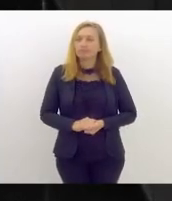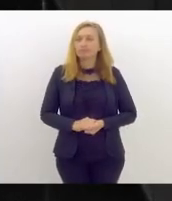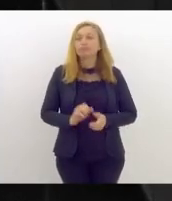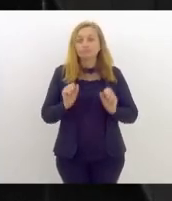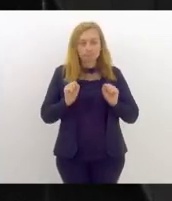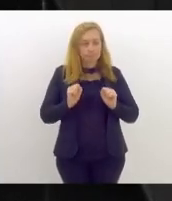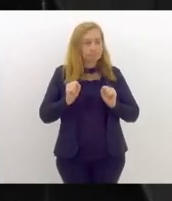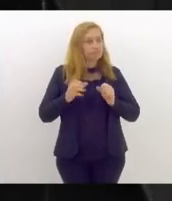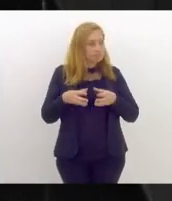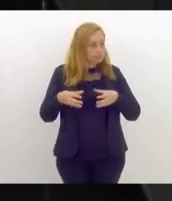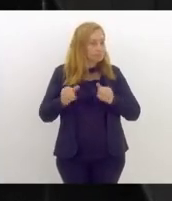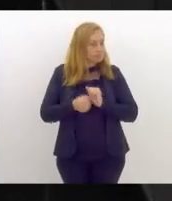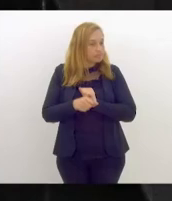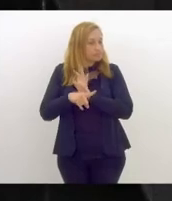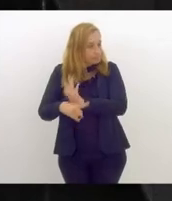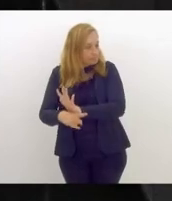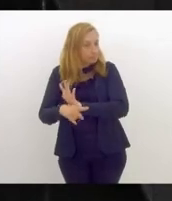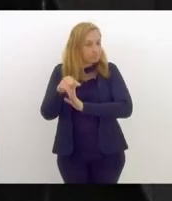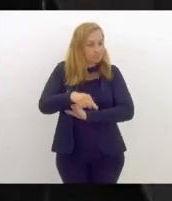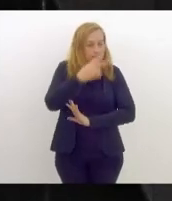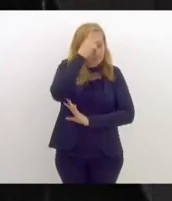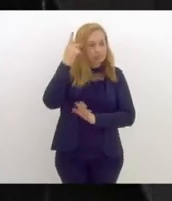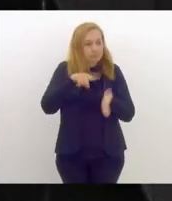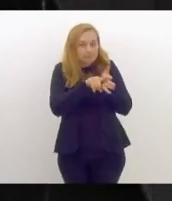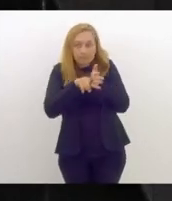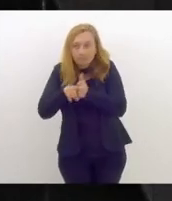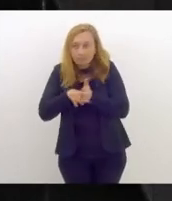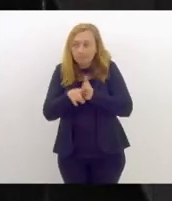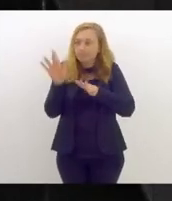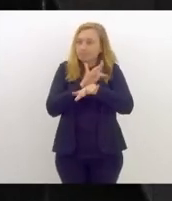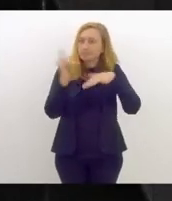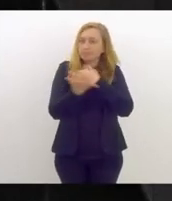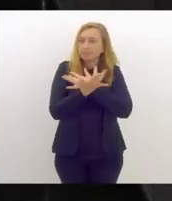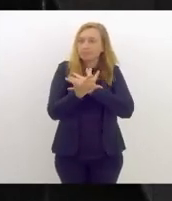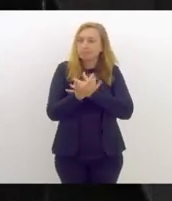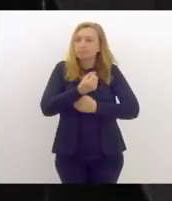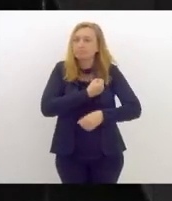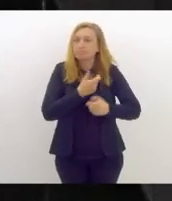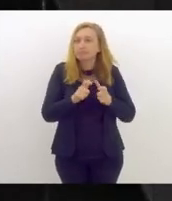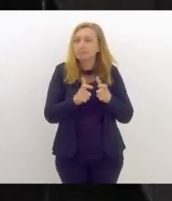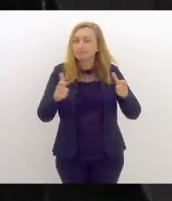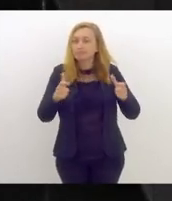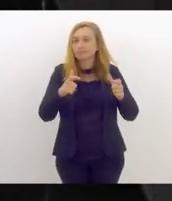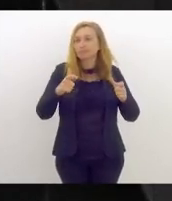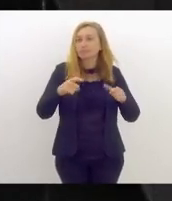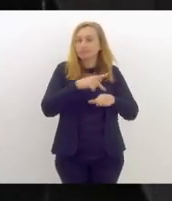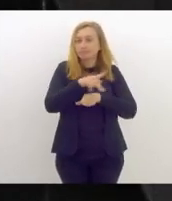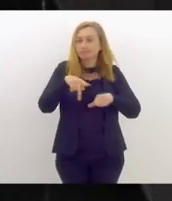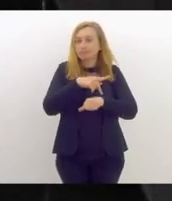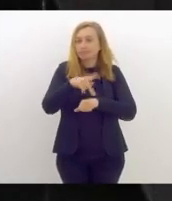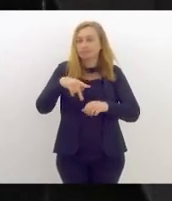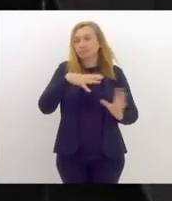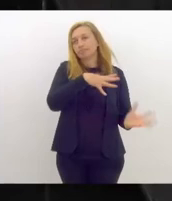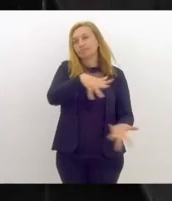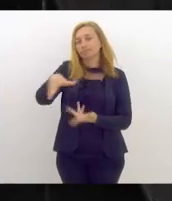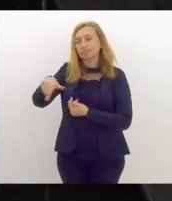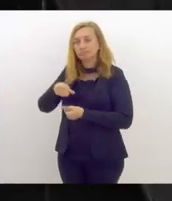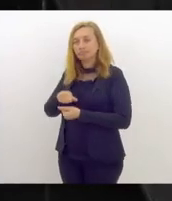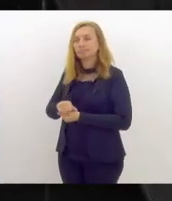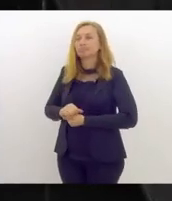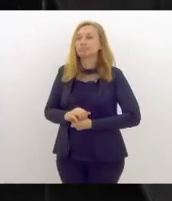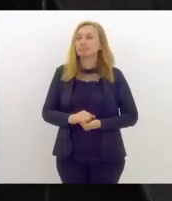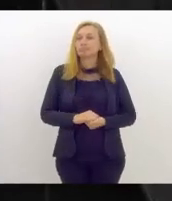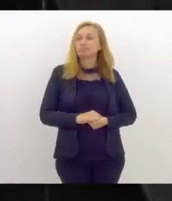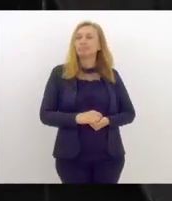gente pode se ajudar daqui as pessoas podem pesquisar nas redes sociais não um país do mundo com o deputado concluir 30 segundos não é um país do mundo